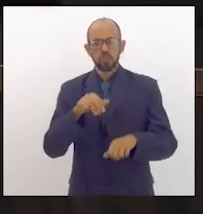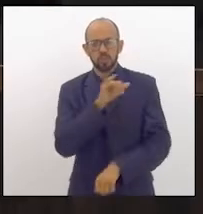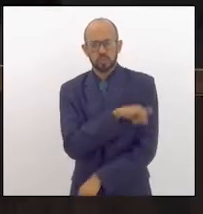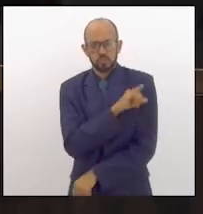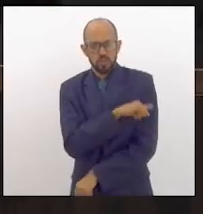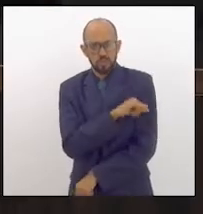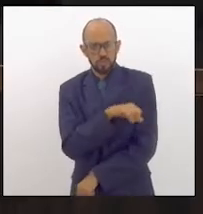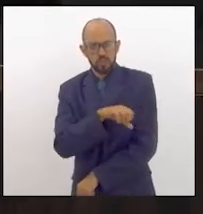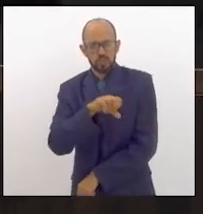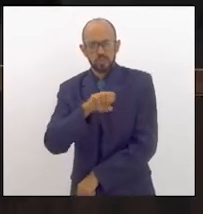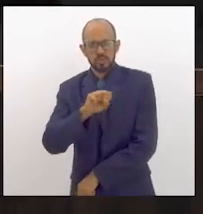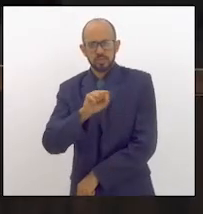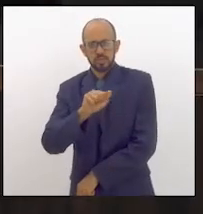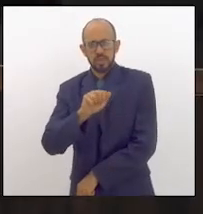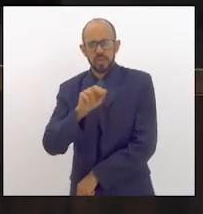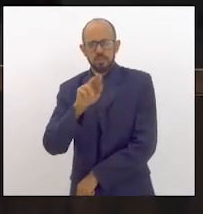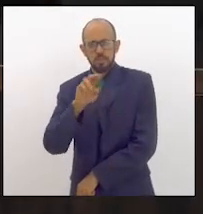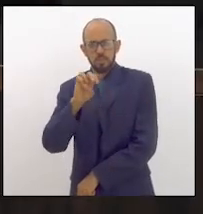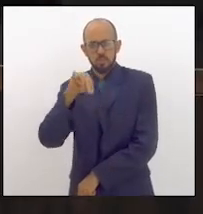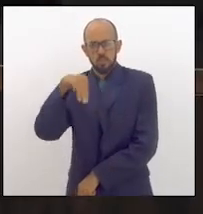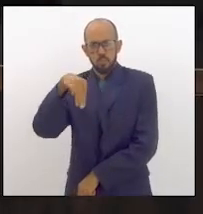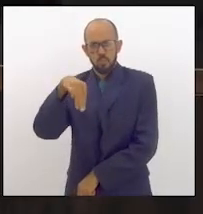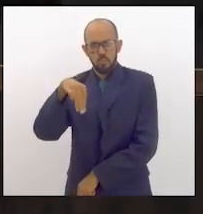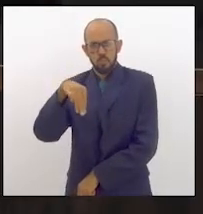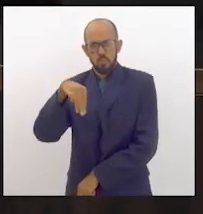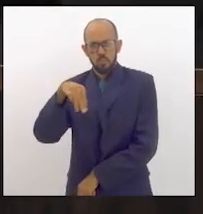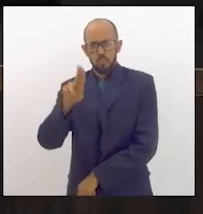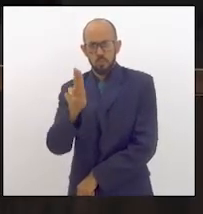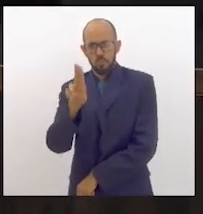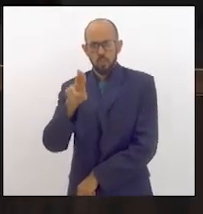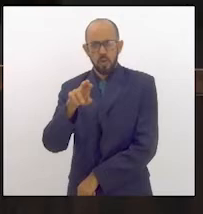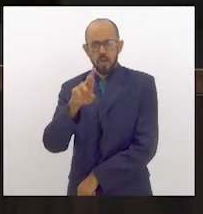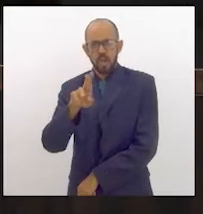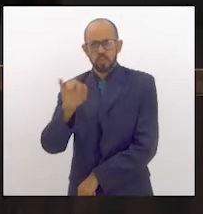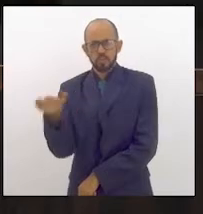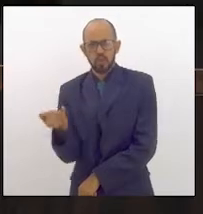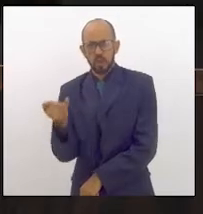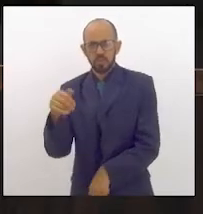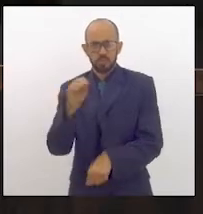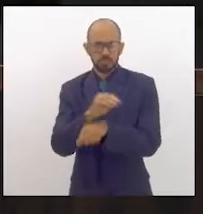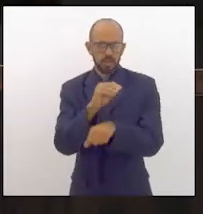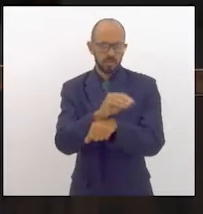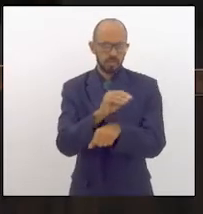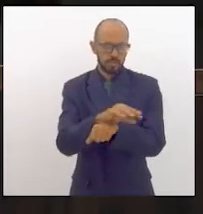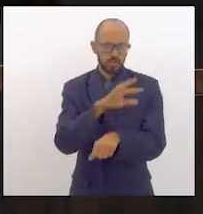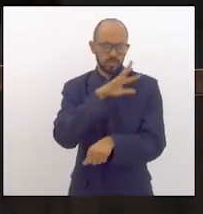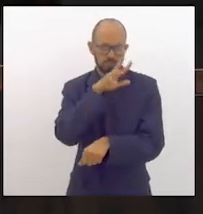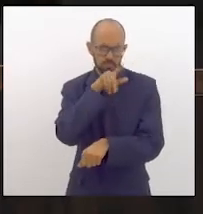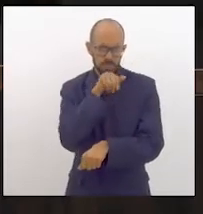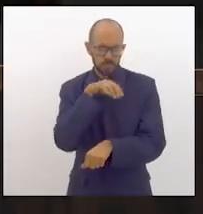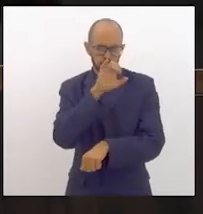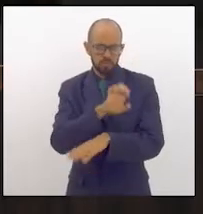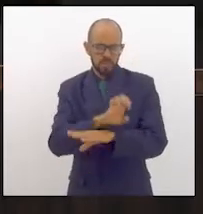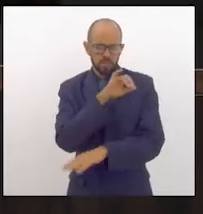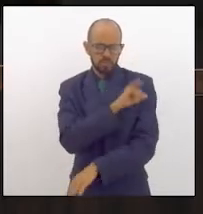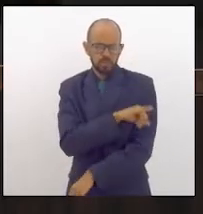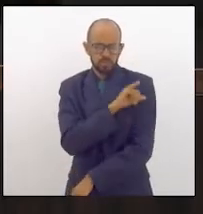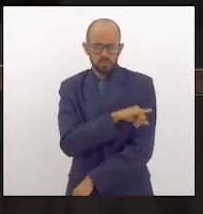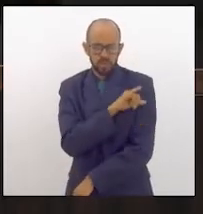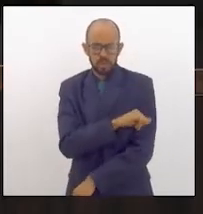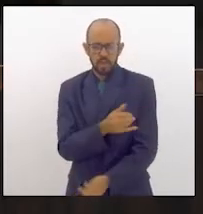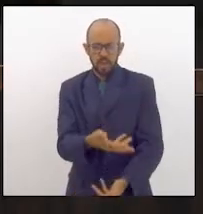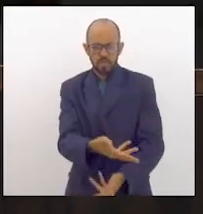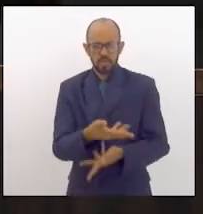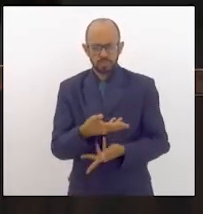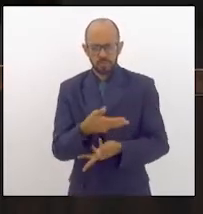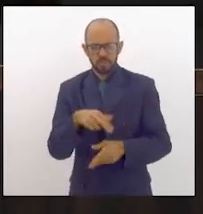RJ para Resgate Socorro tratamento esterilização gratuita animais sobre o risco o sofrimento do Estado do Rio de Janeiro e de atendimento